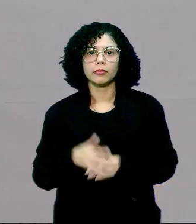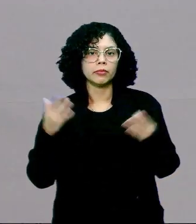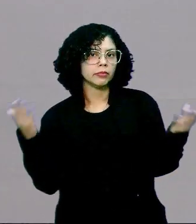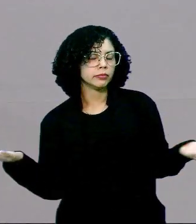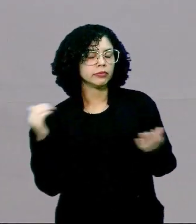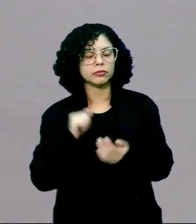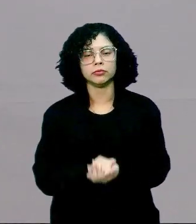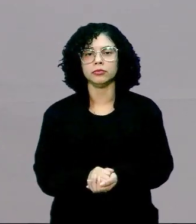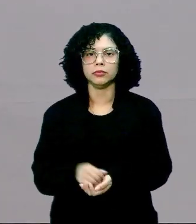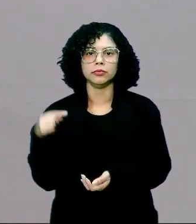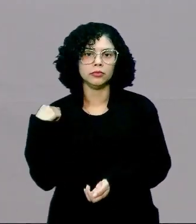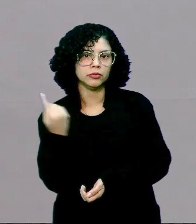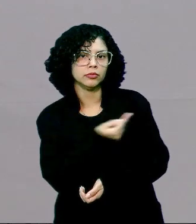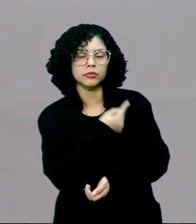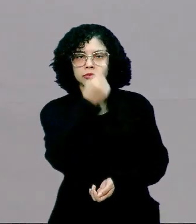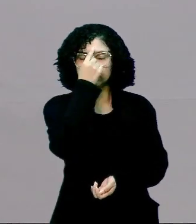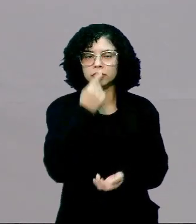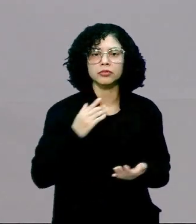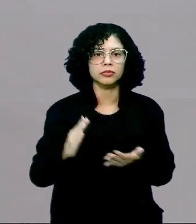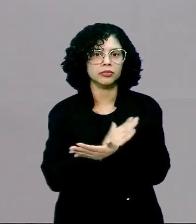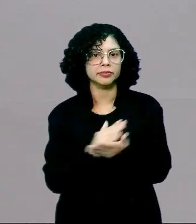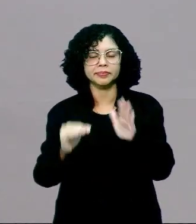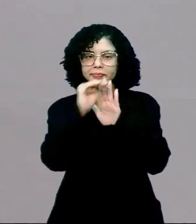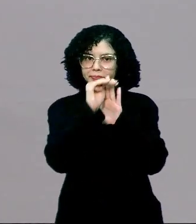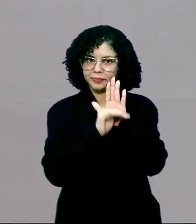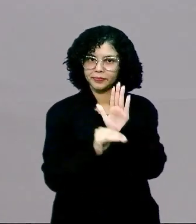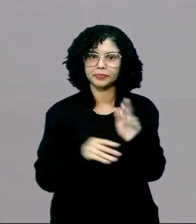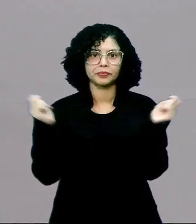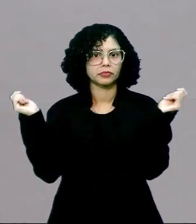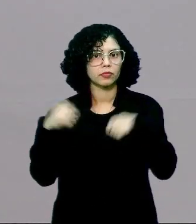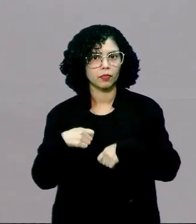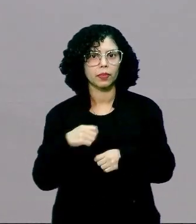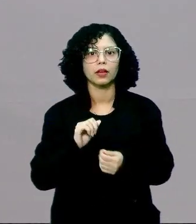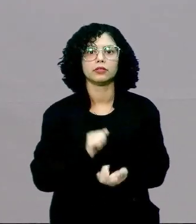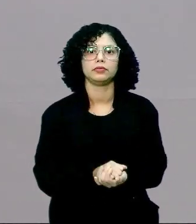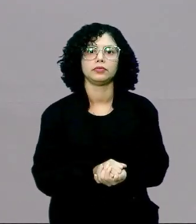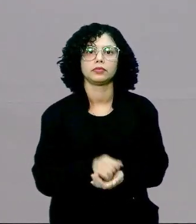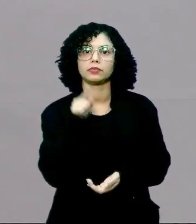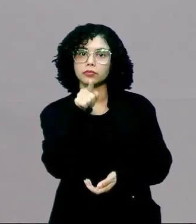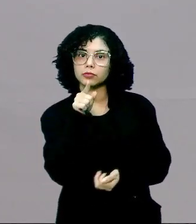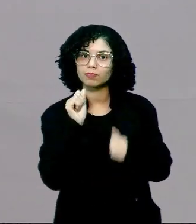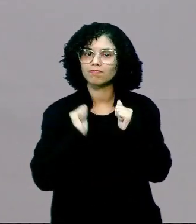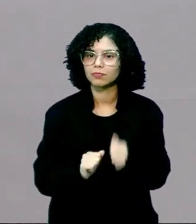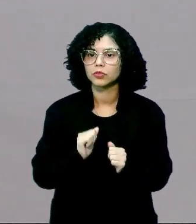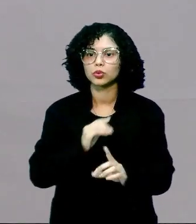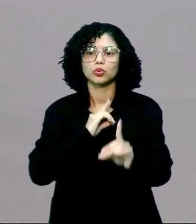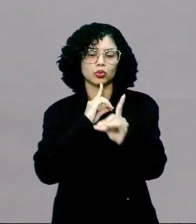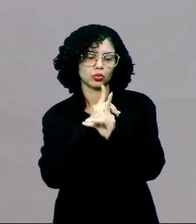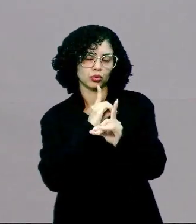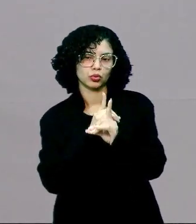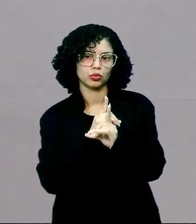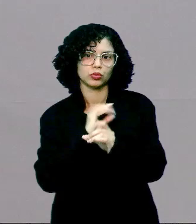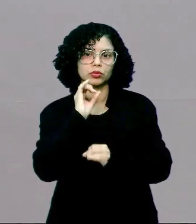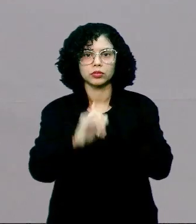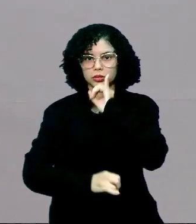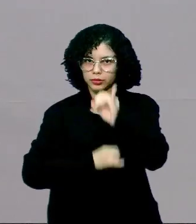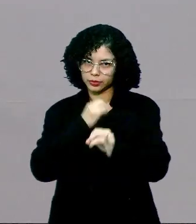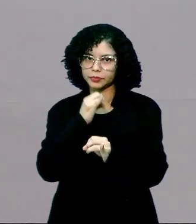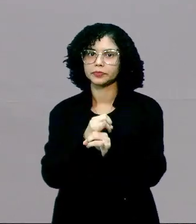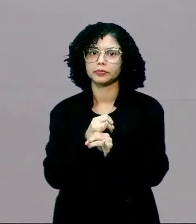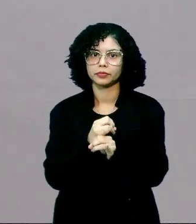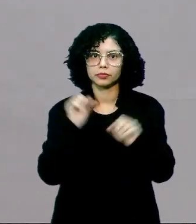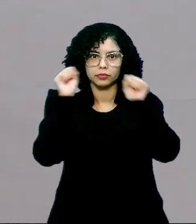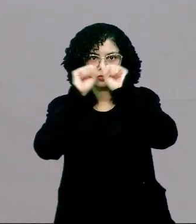alertas. Então, nós temos aí na tela algumas das possibilidades que vocês podem encontrar navegando aí